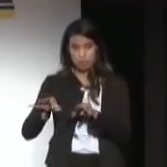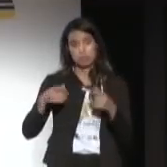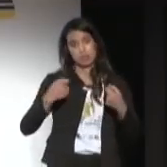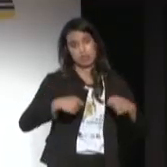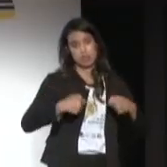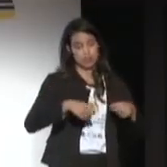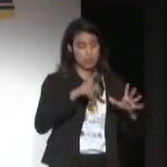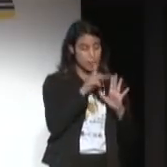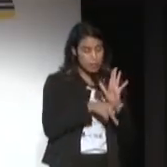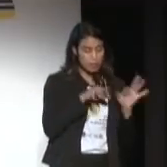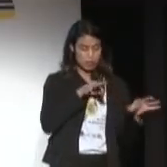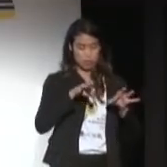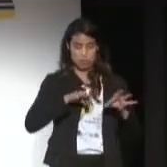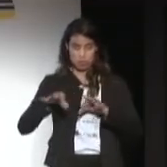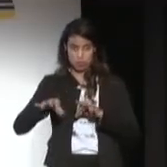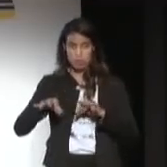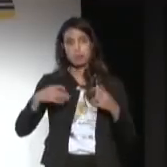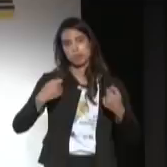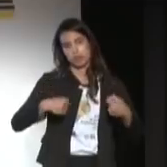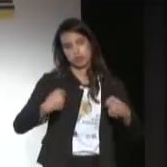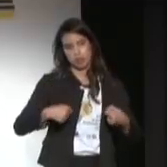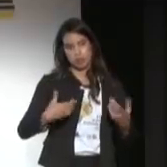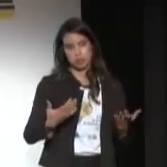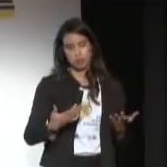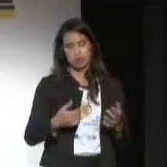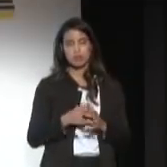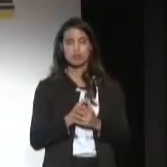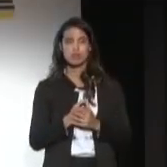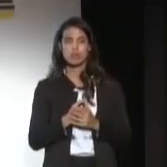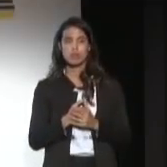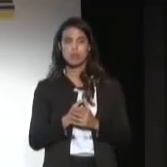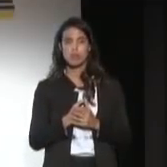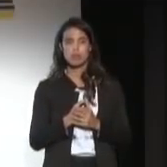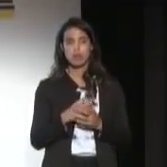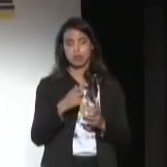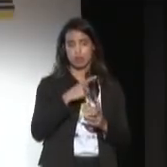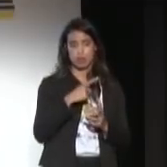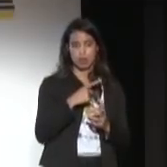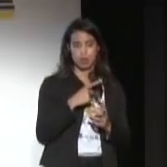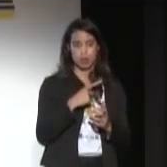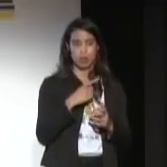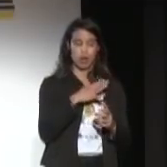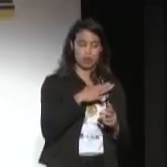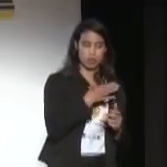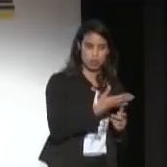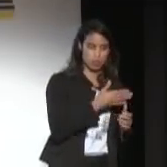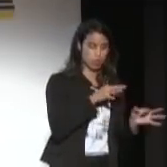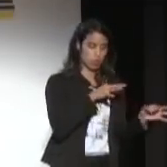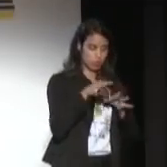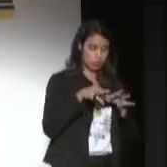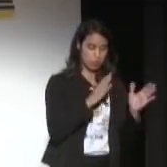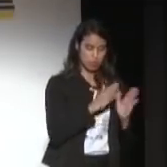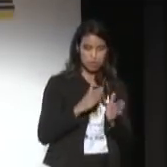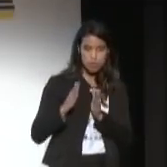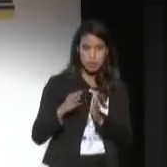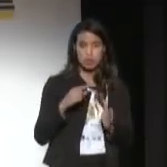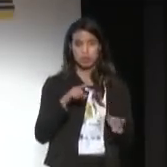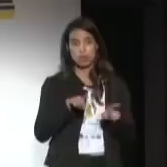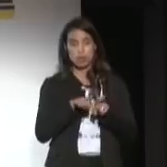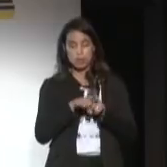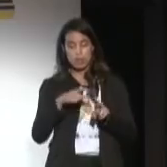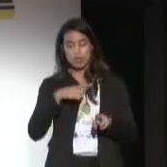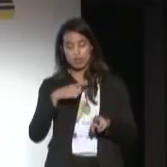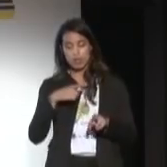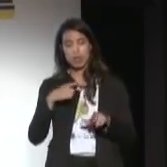trabalho, como fica o progresso dessa minha ação? Então, eu tenho ações de planejamento, eu tenho ações de